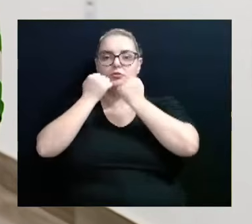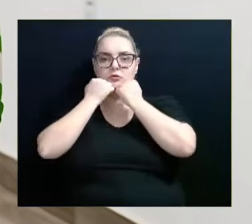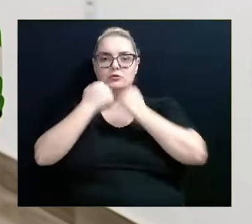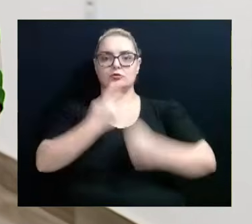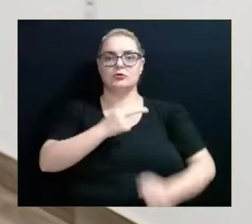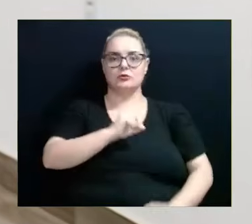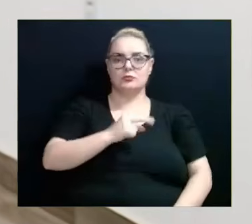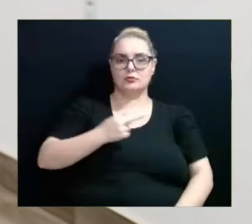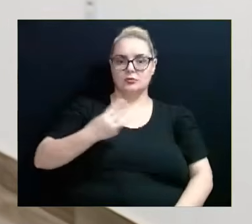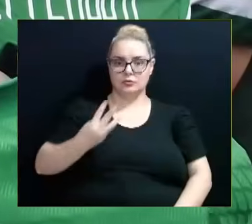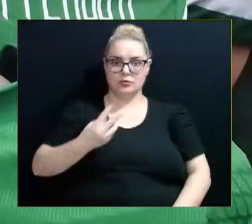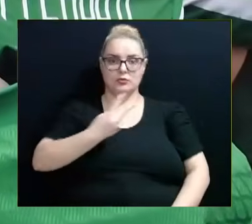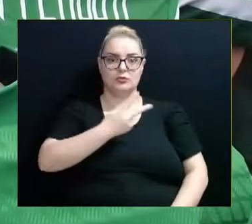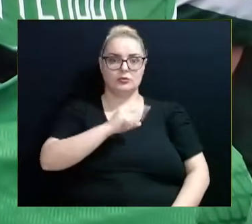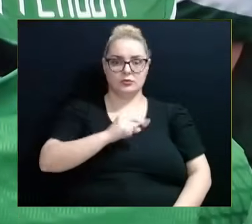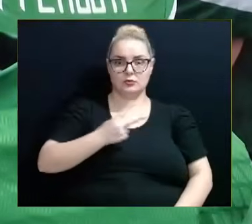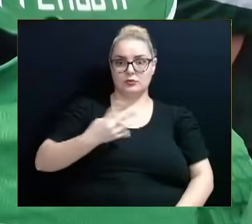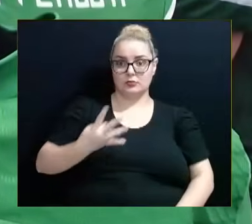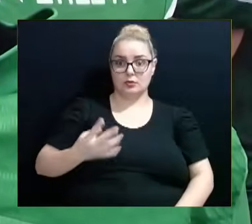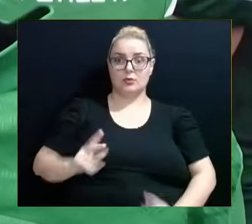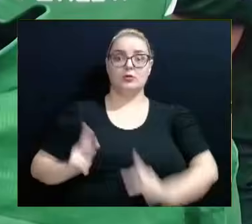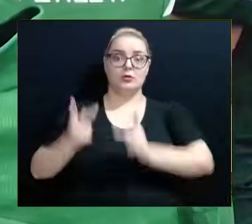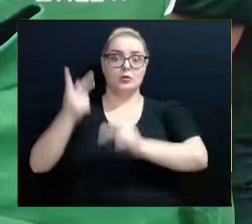e começa a praticar.